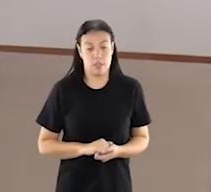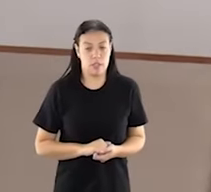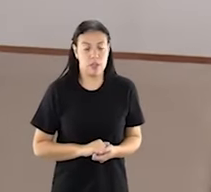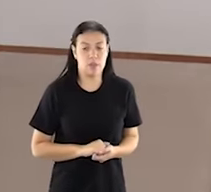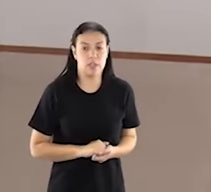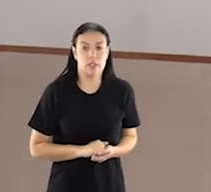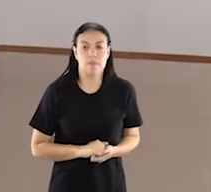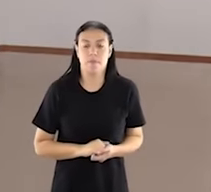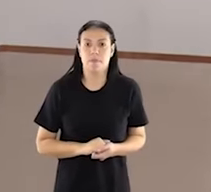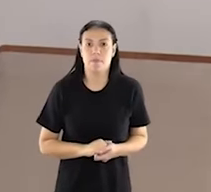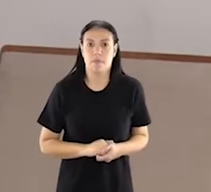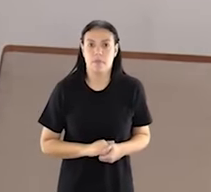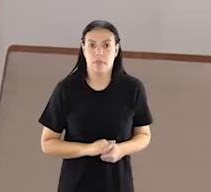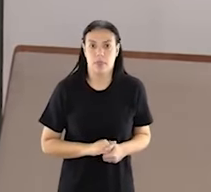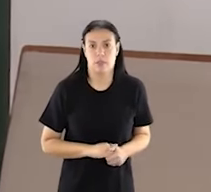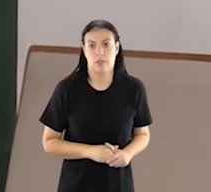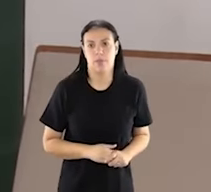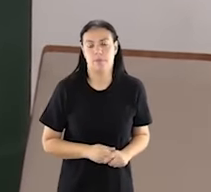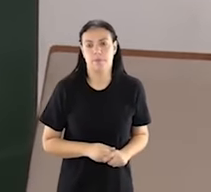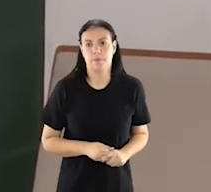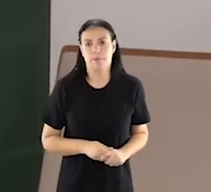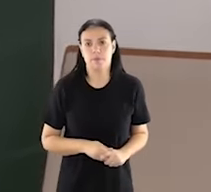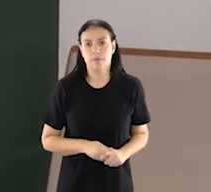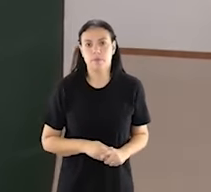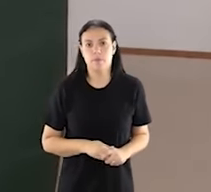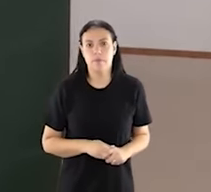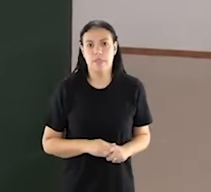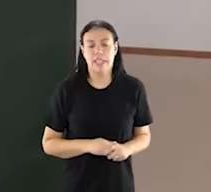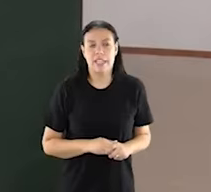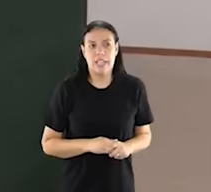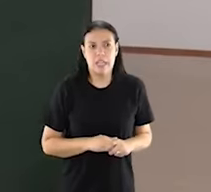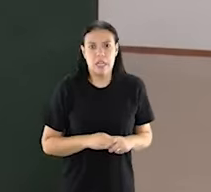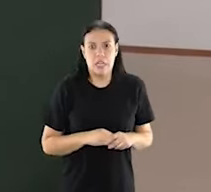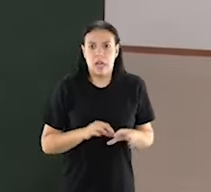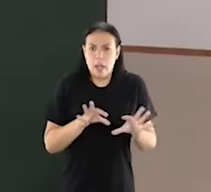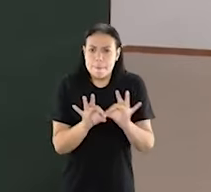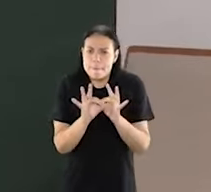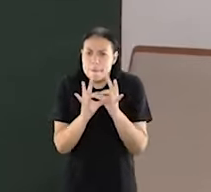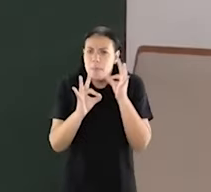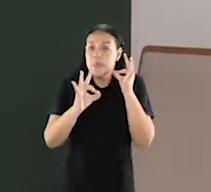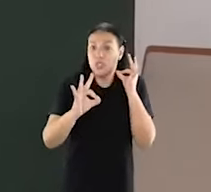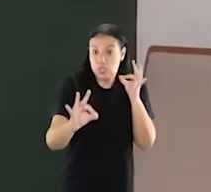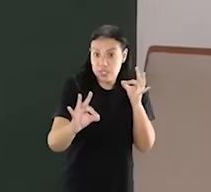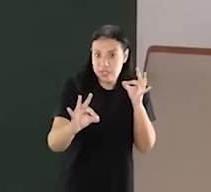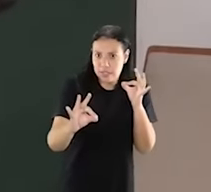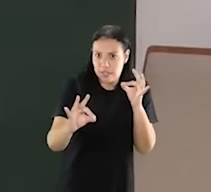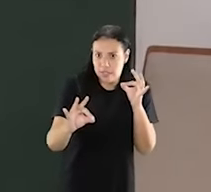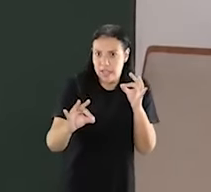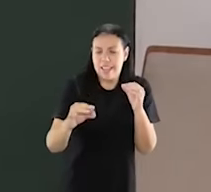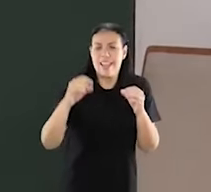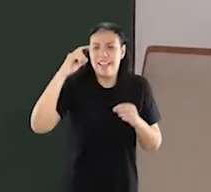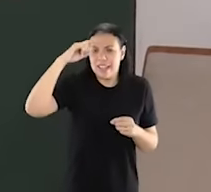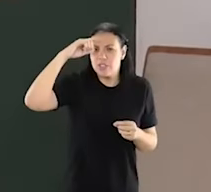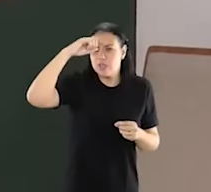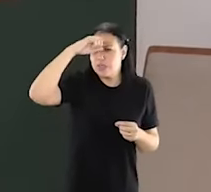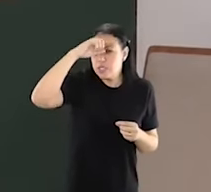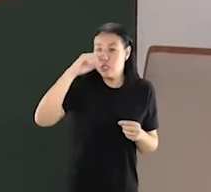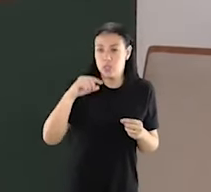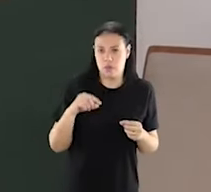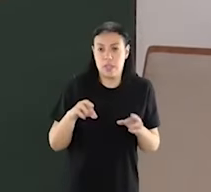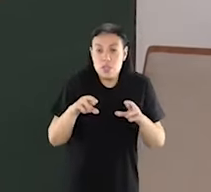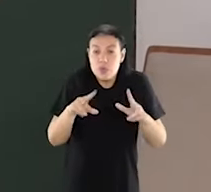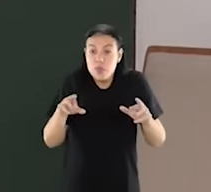tem 2,2 libras. Então esse frasco de pedra não é um vaso grande não, é um vaso